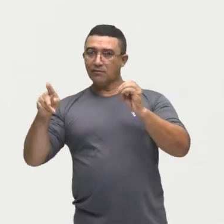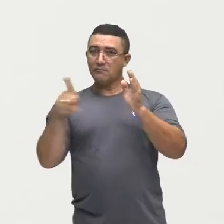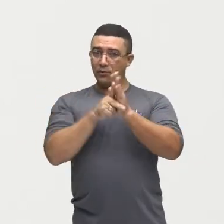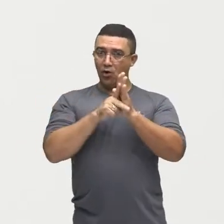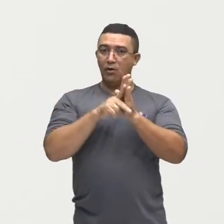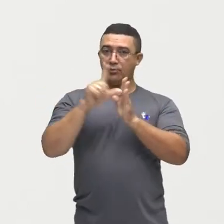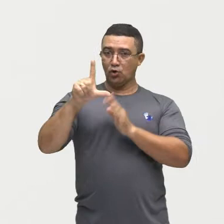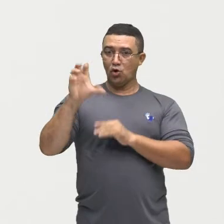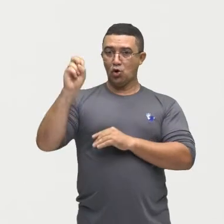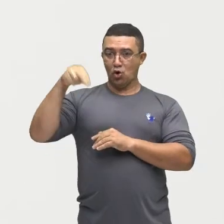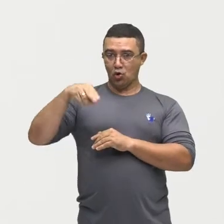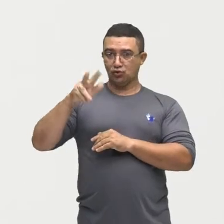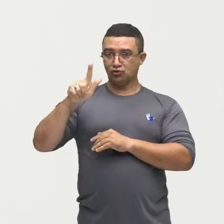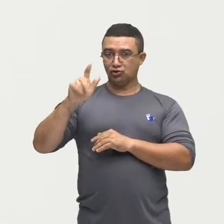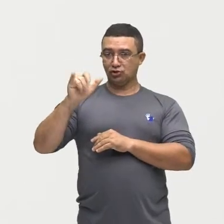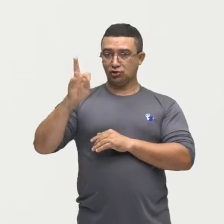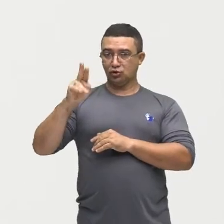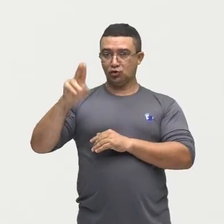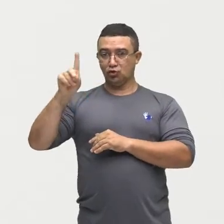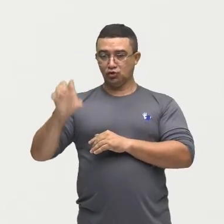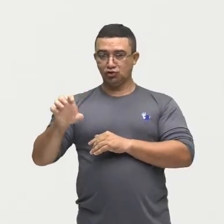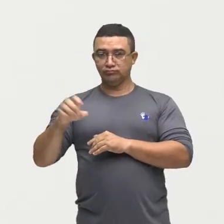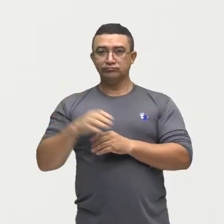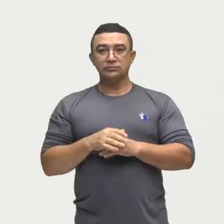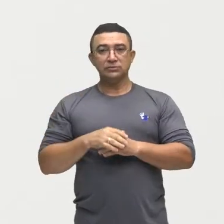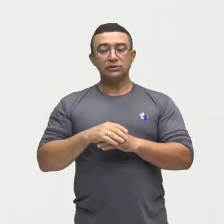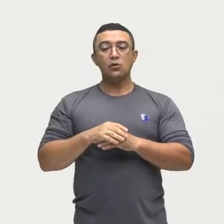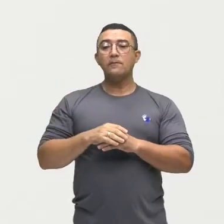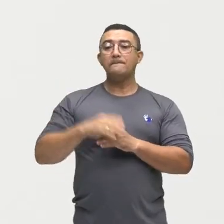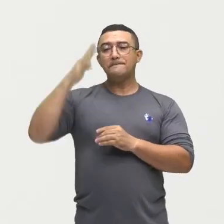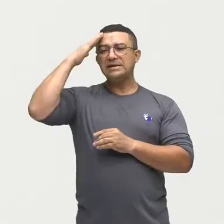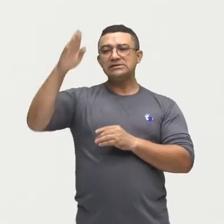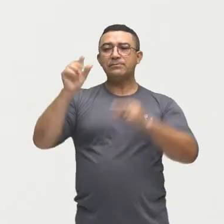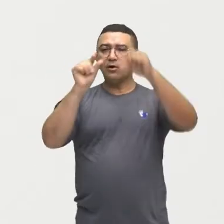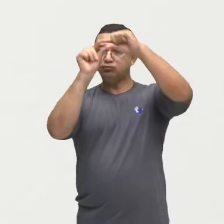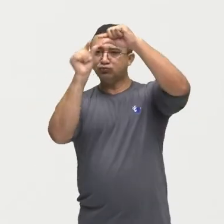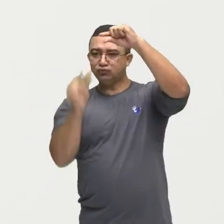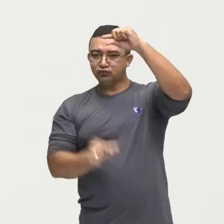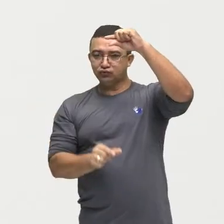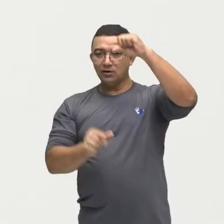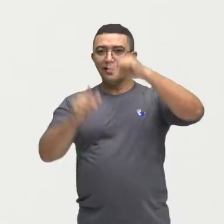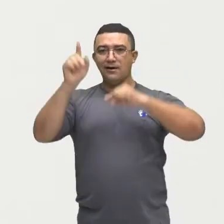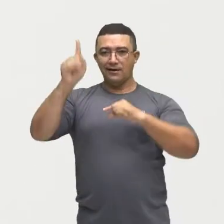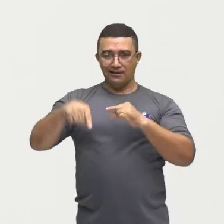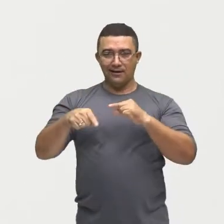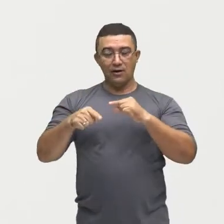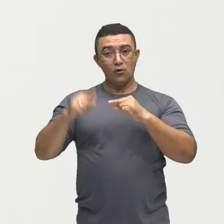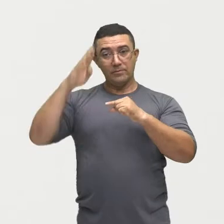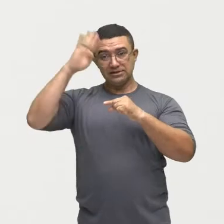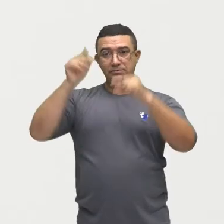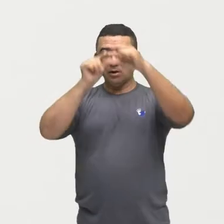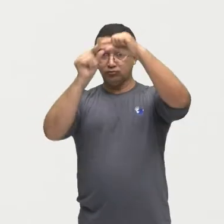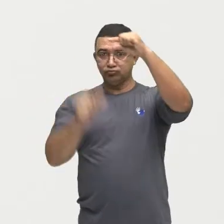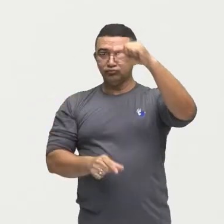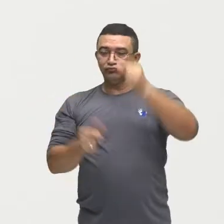linha do Equador. Lembram lá o principal meridiano, que é o meridiano de Greenwich, tá bom? Então, a